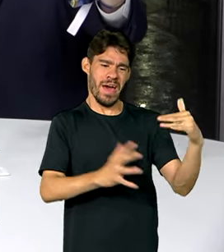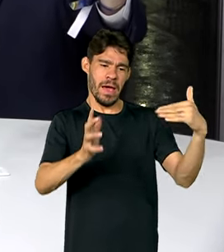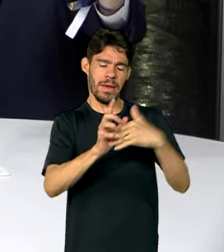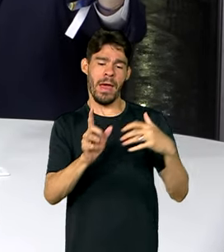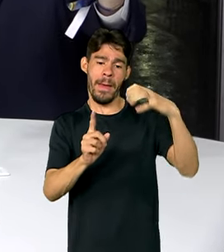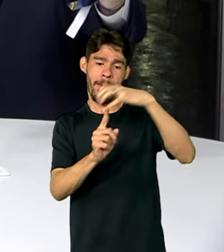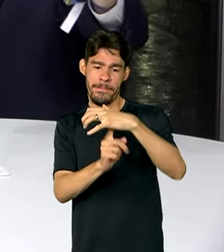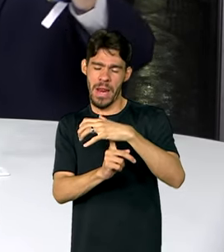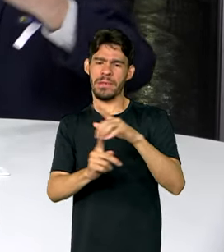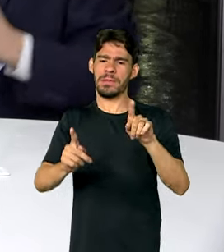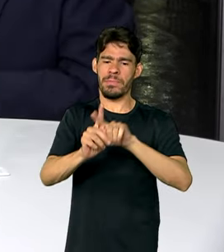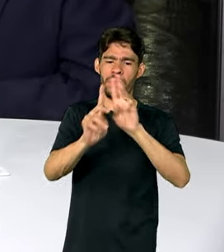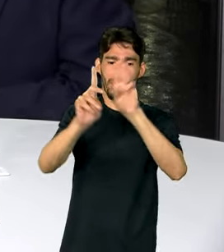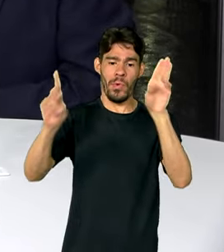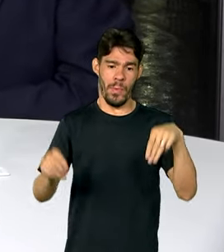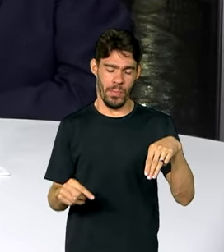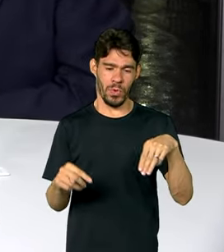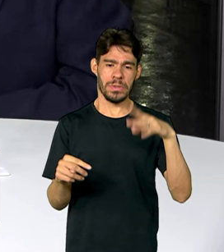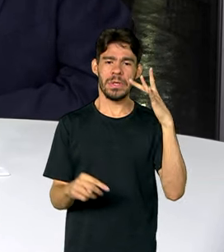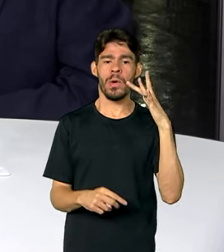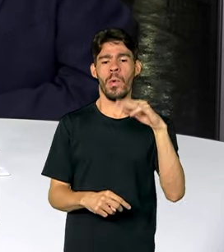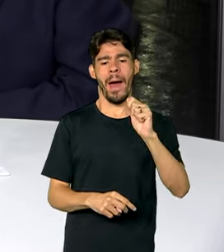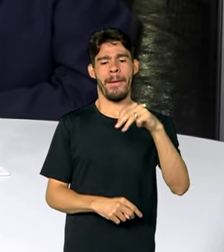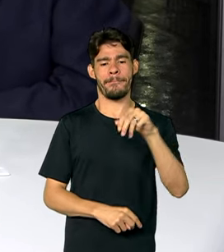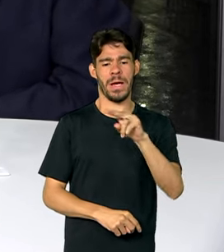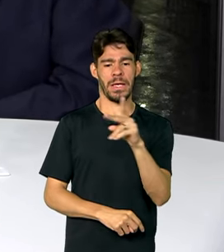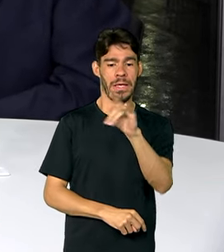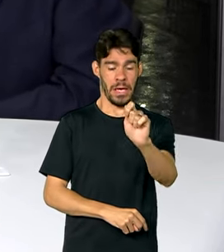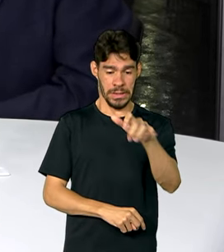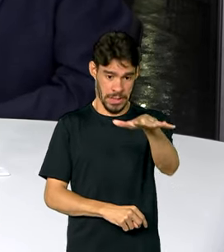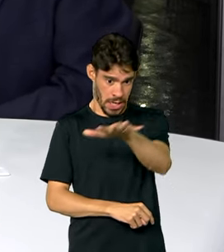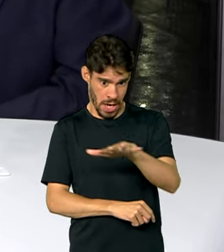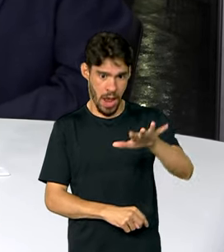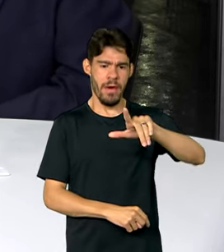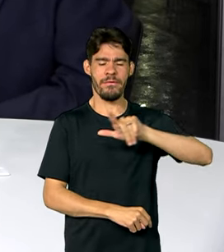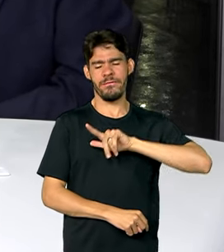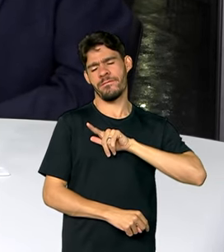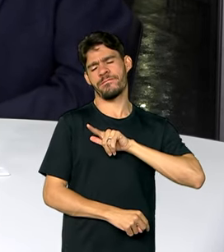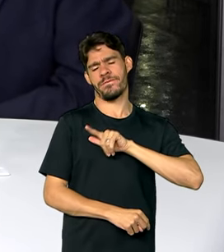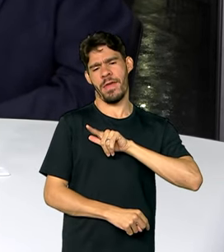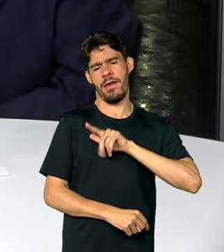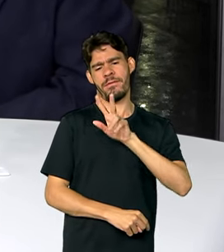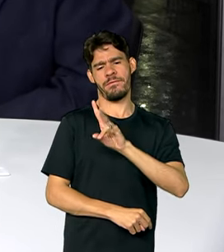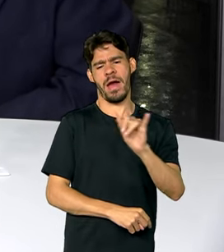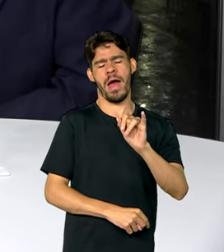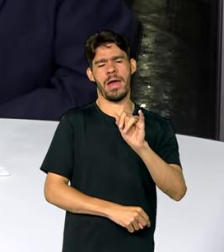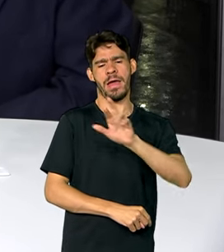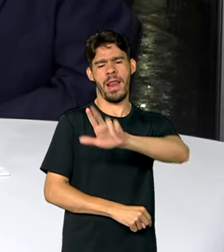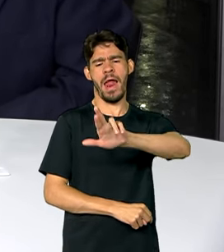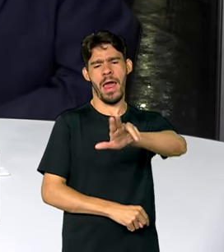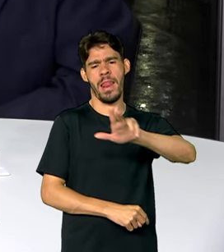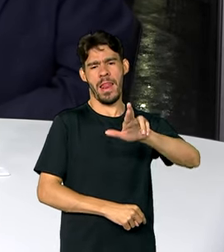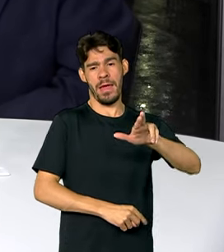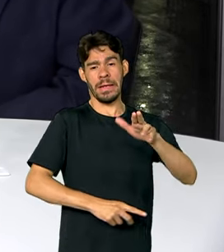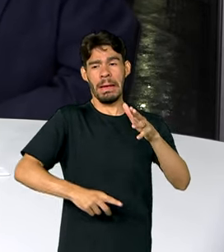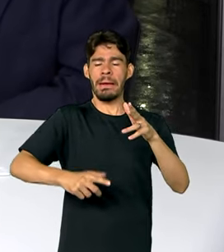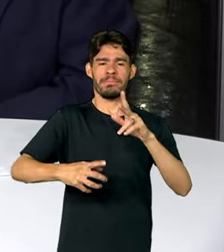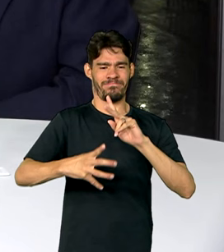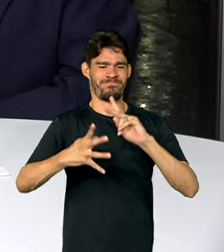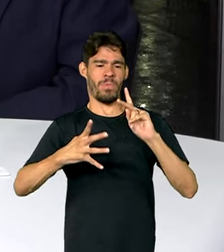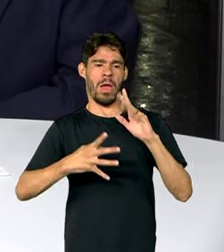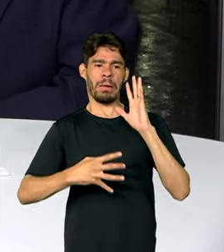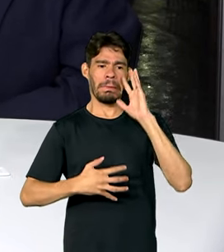e o Museu do Amanhã. Nesse território, nós teremos, então, múltiplas atividades